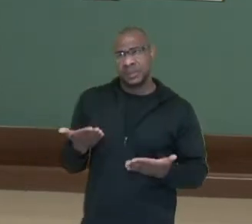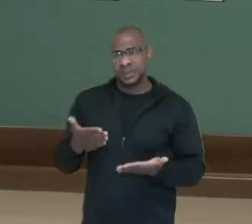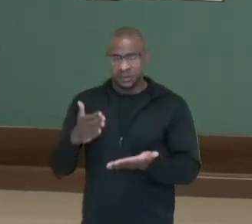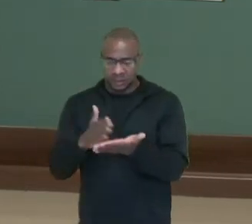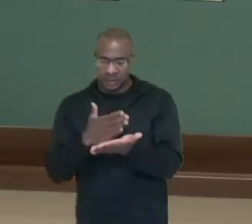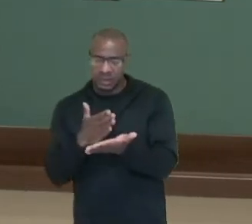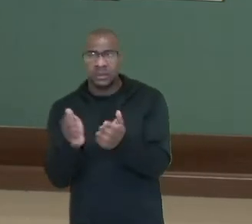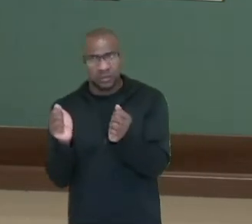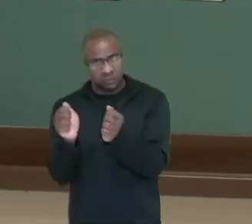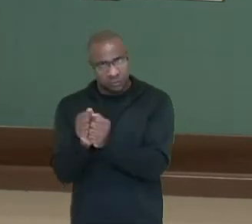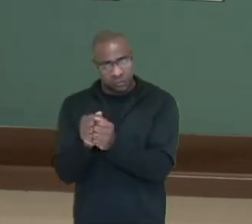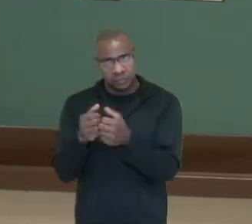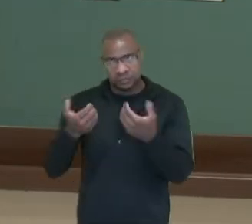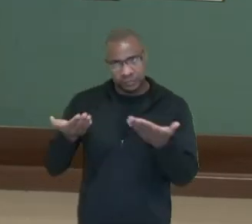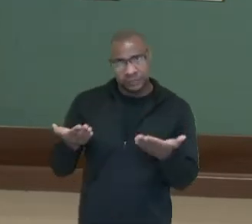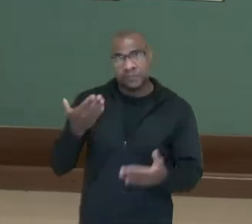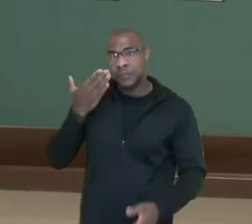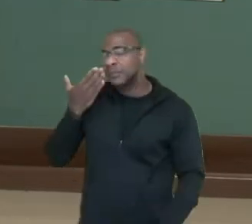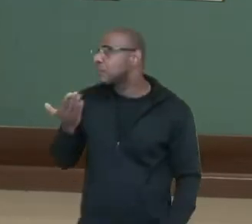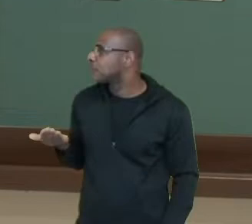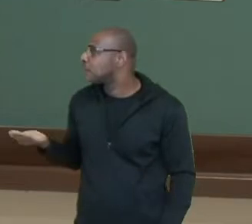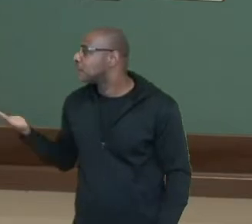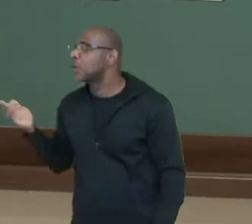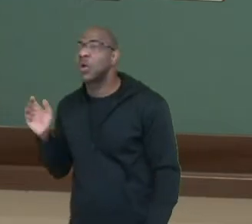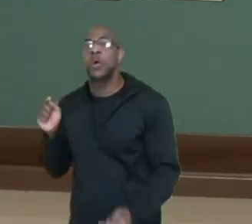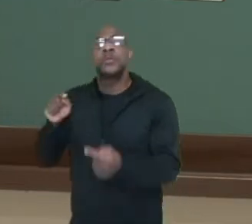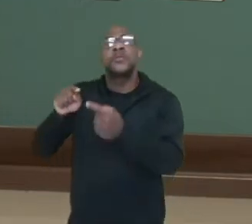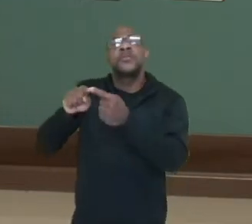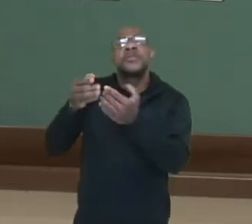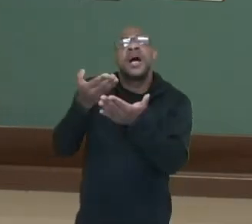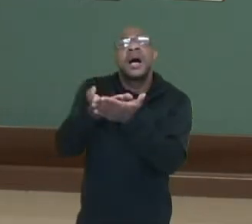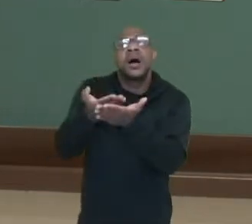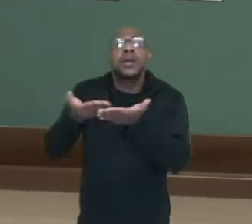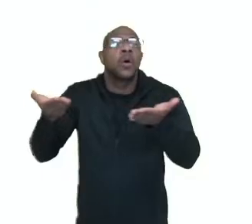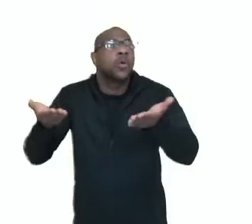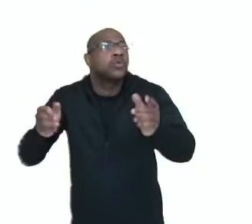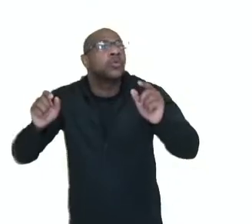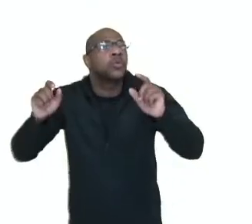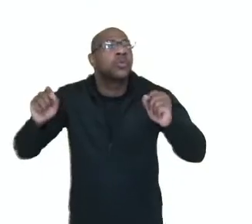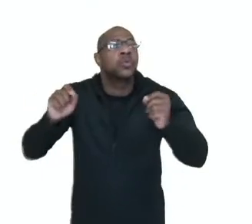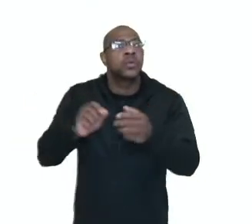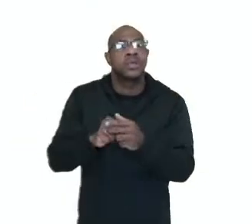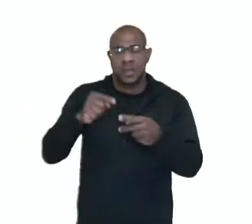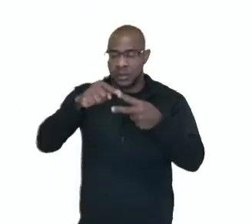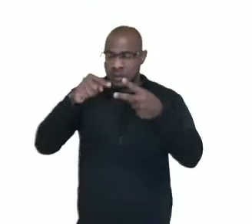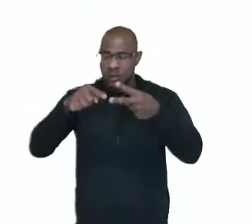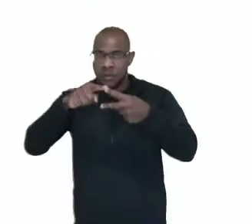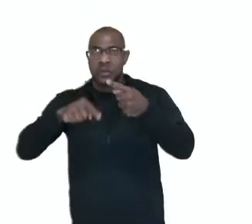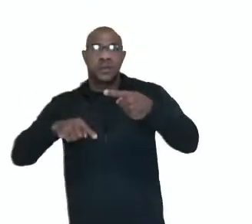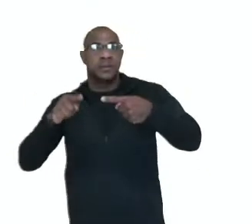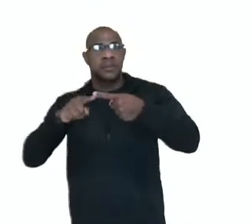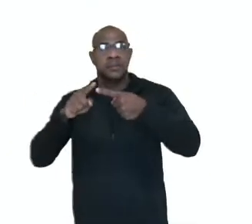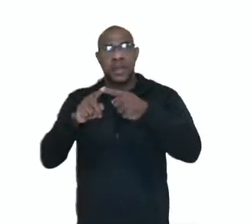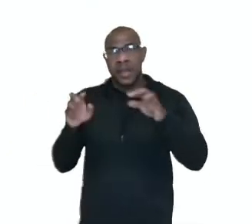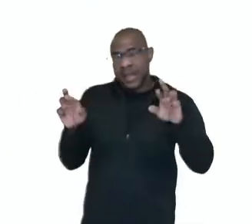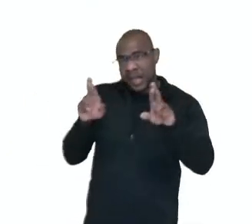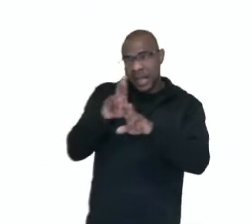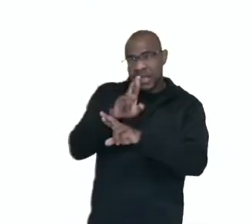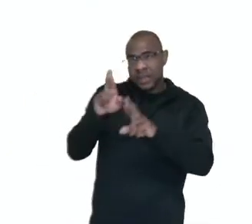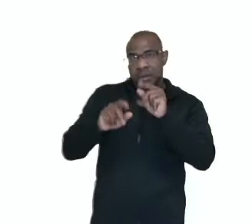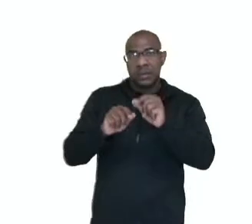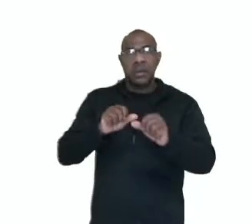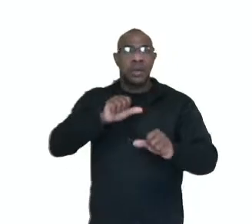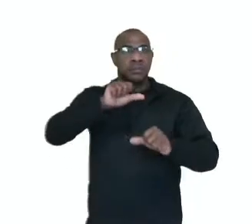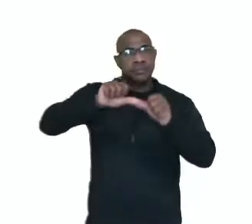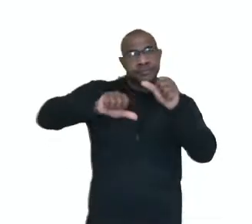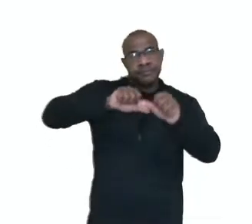bem. Bora lá então atentar-se aos nossos objetivos dessa aula. São 2 objetivos. O primeiro é relacionar a